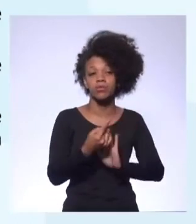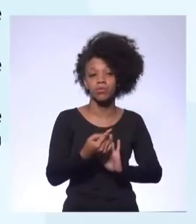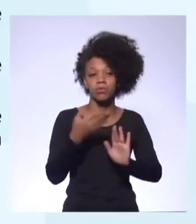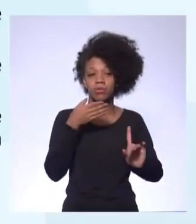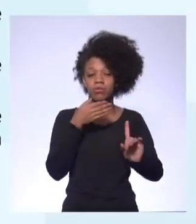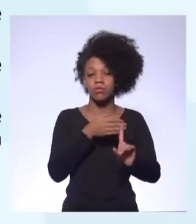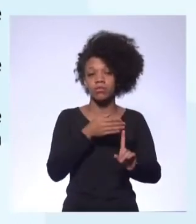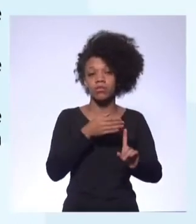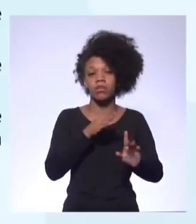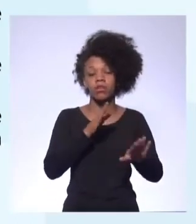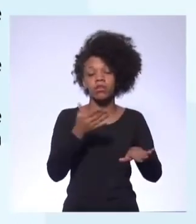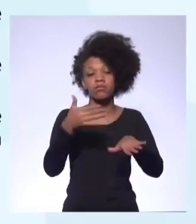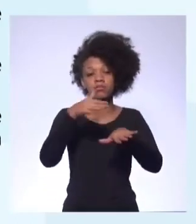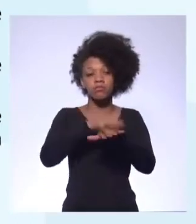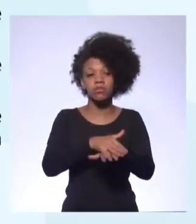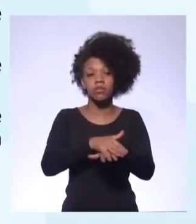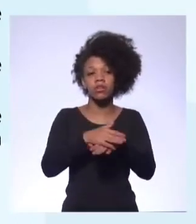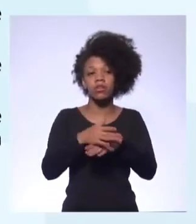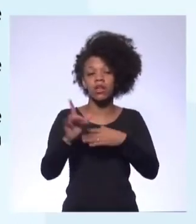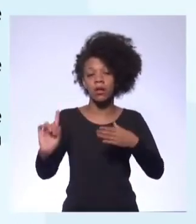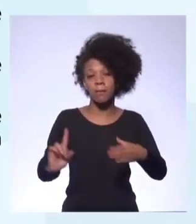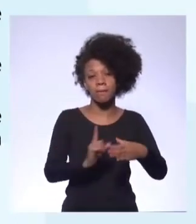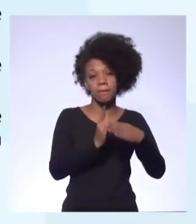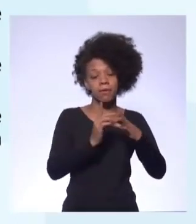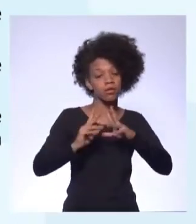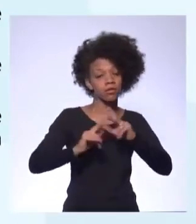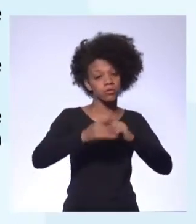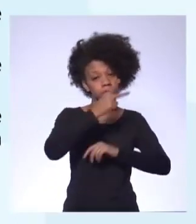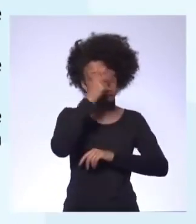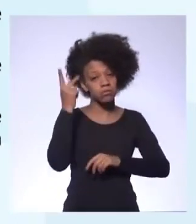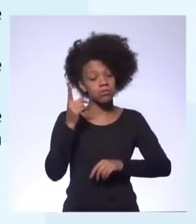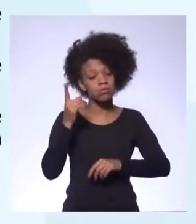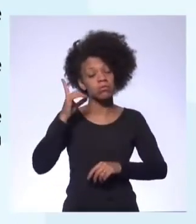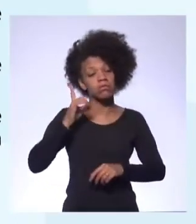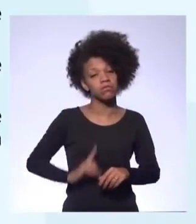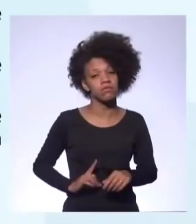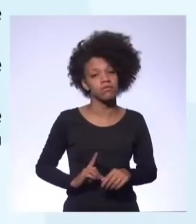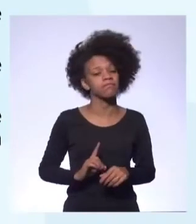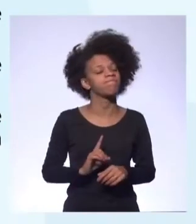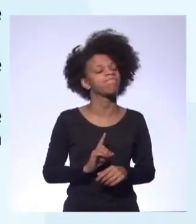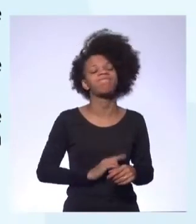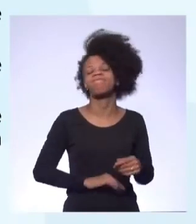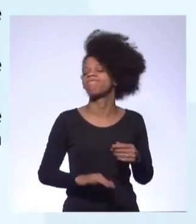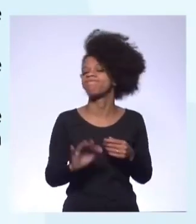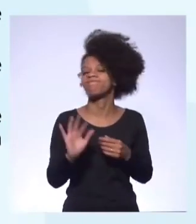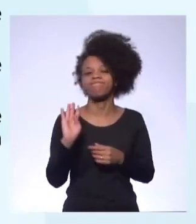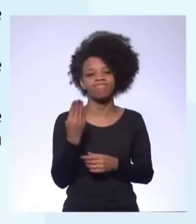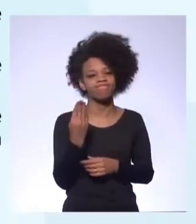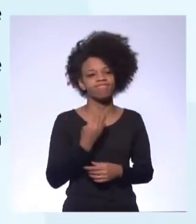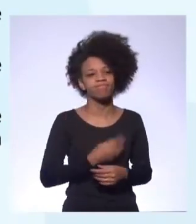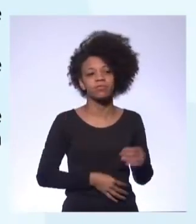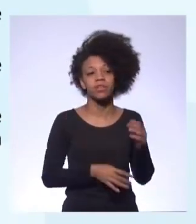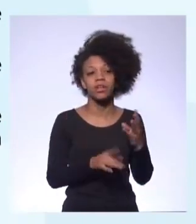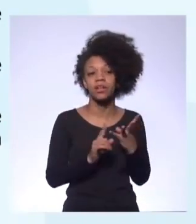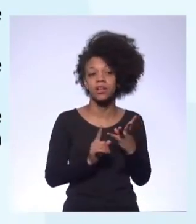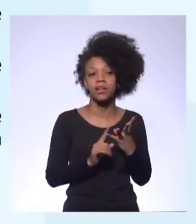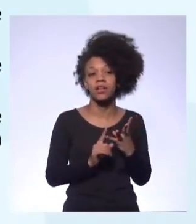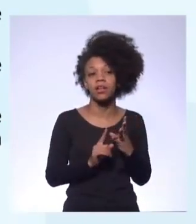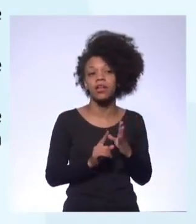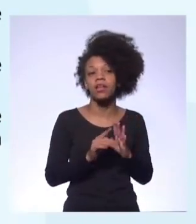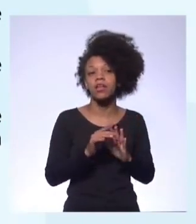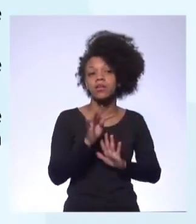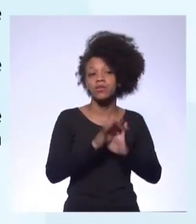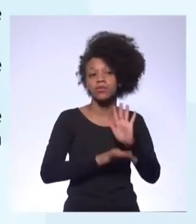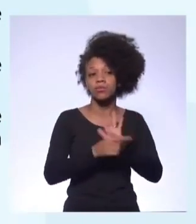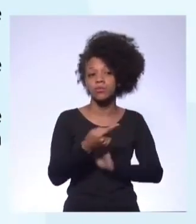de inclusão que ampara todas as pessoas com deficiência. Não. Falso. E letra D. O texto 1 é um fragmento de regimento